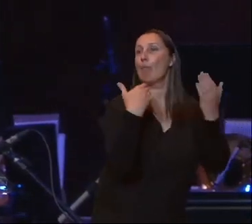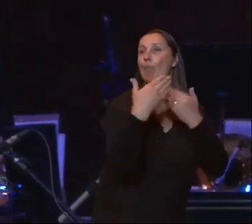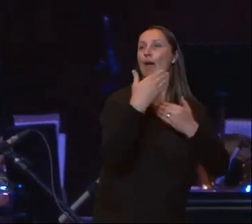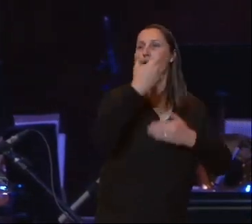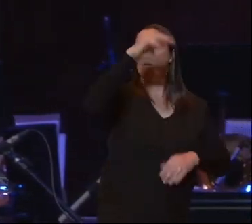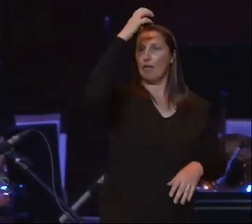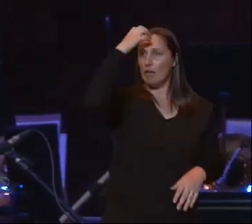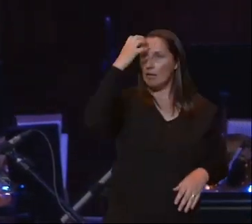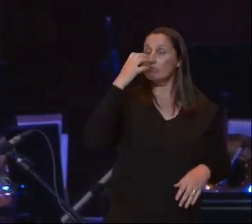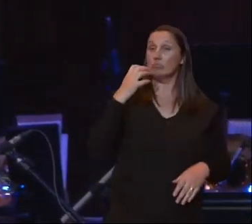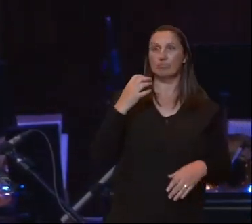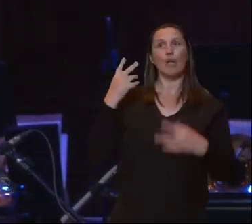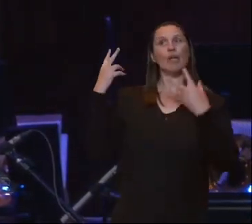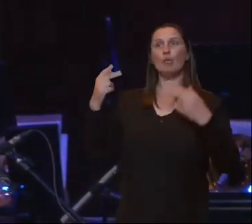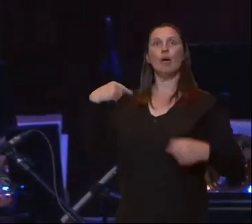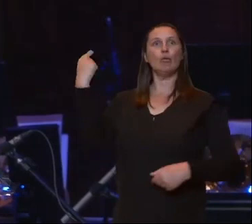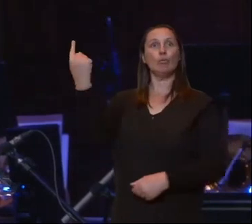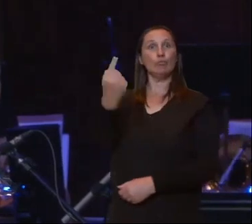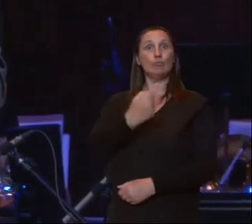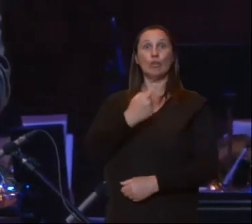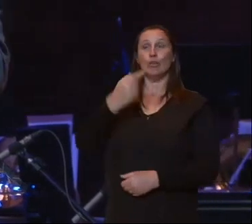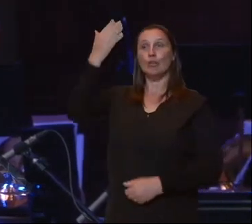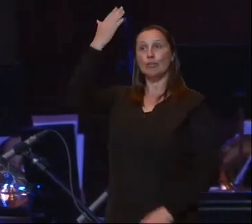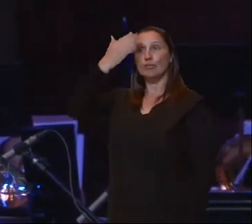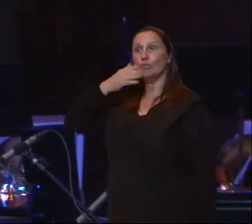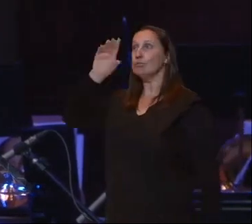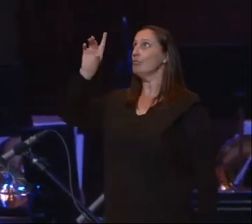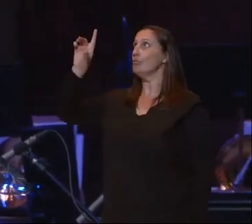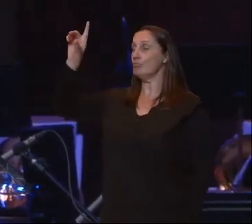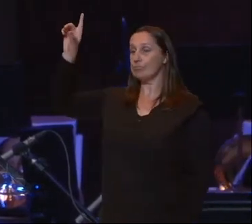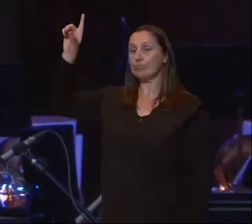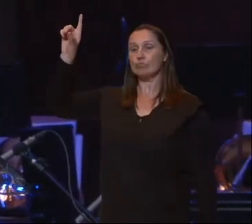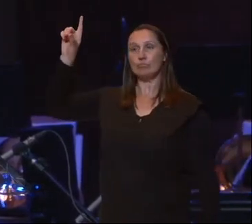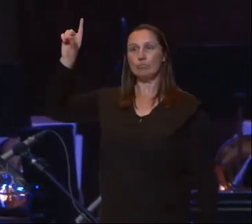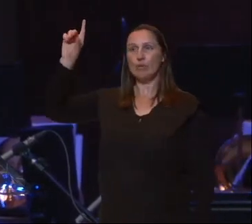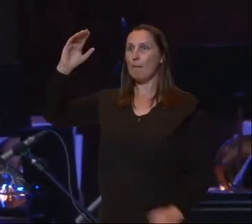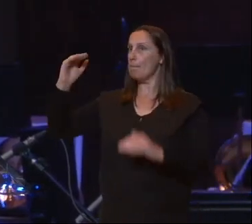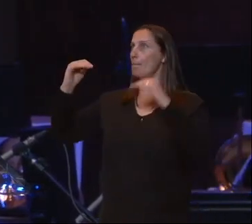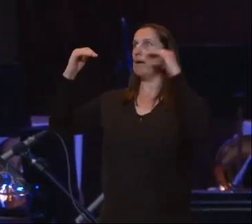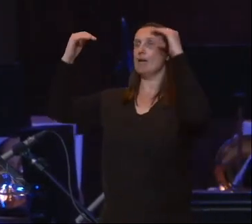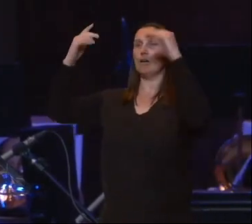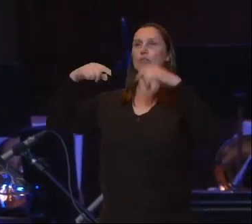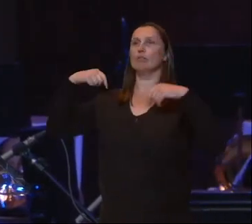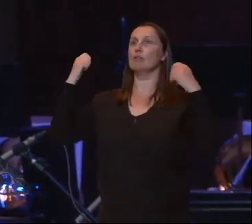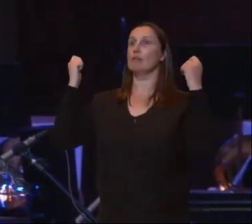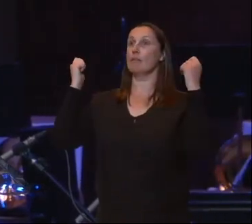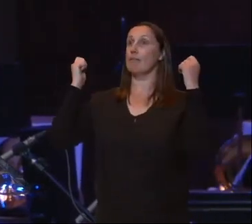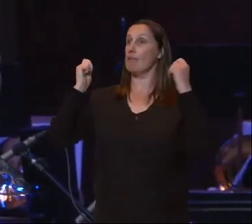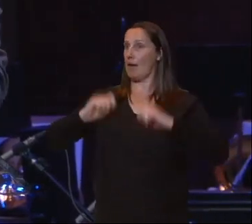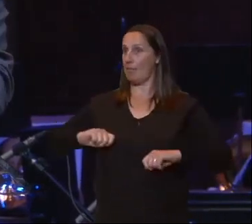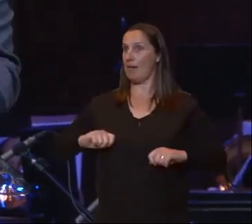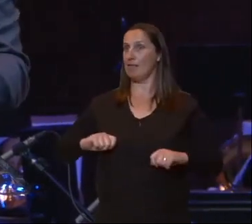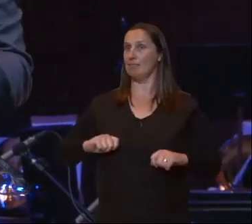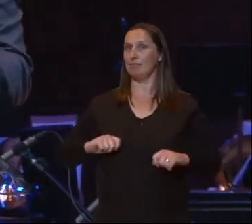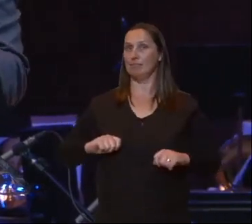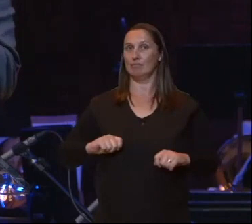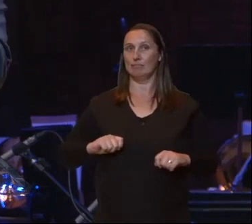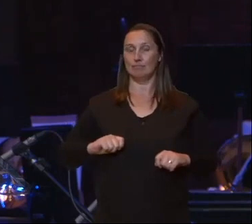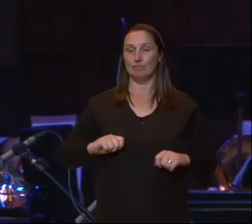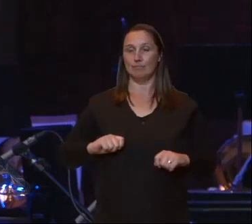Deus coloca diante de nós desafios que são maiores do que as nossas capacidades. E é